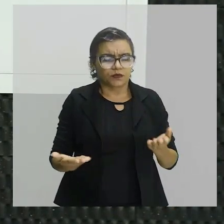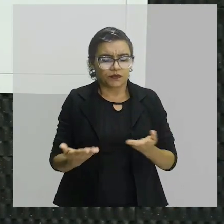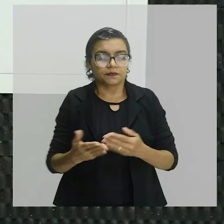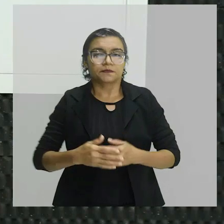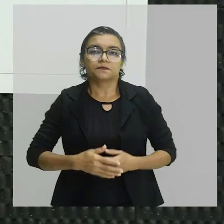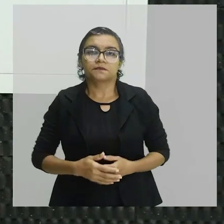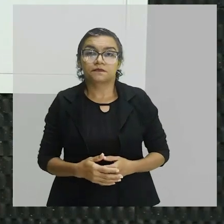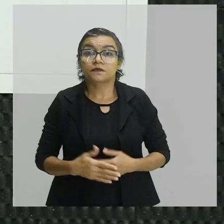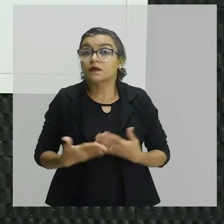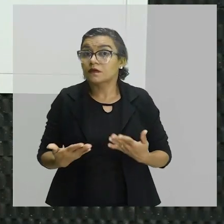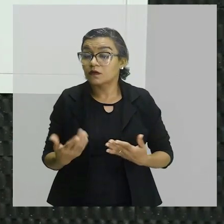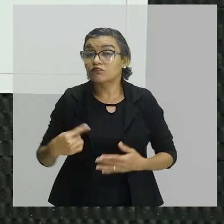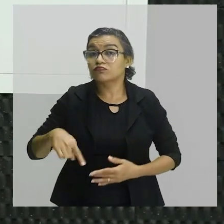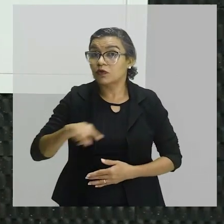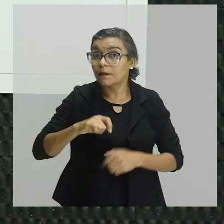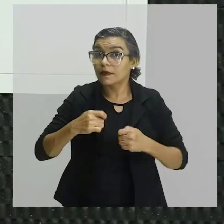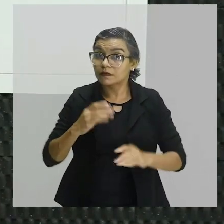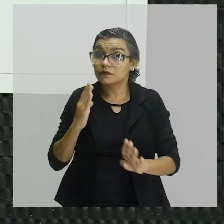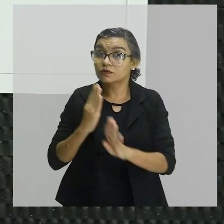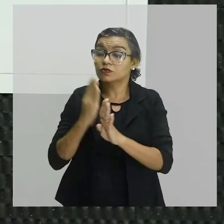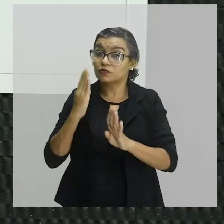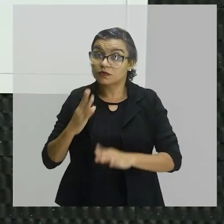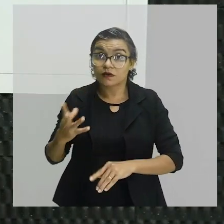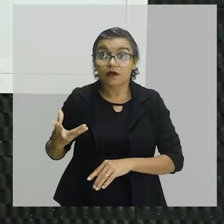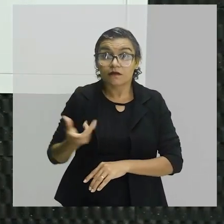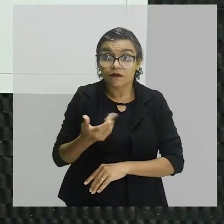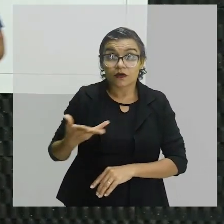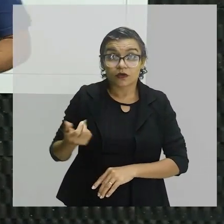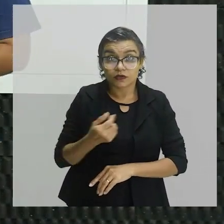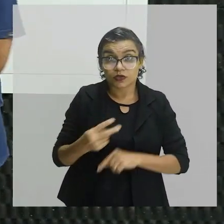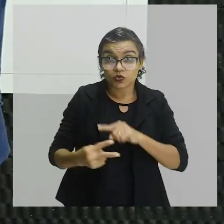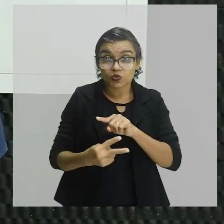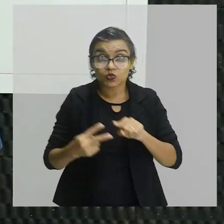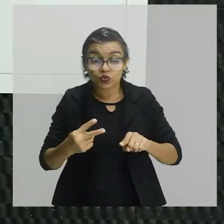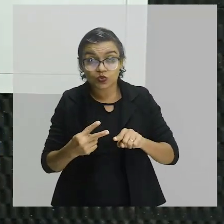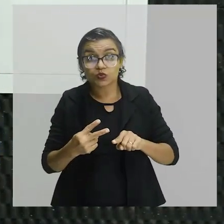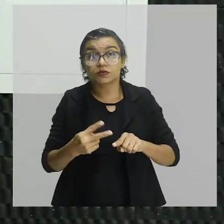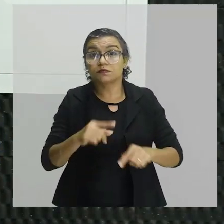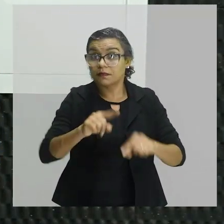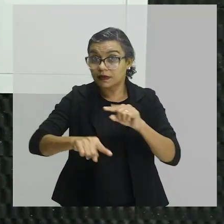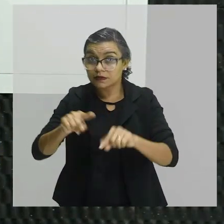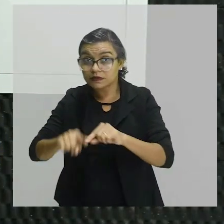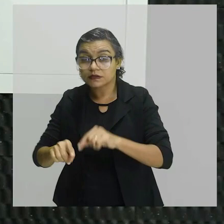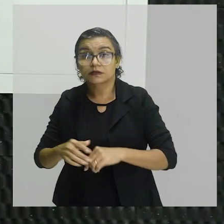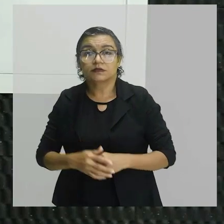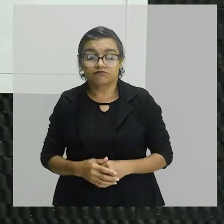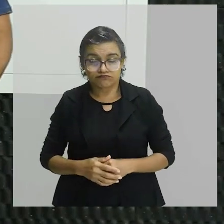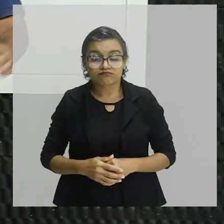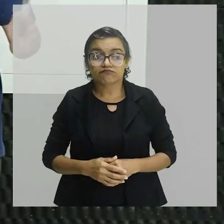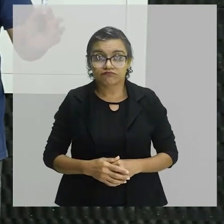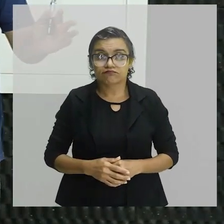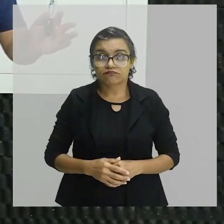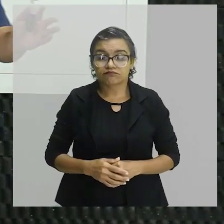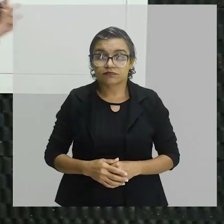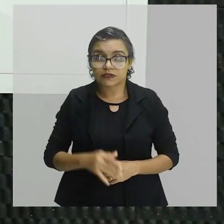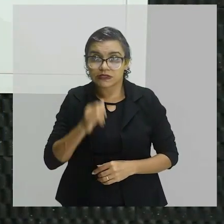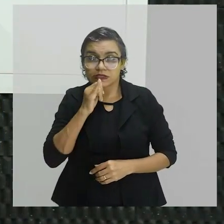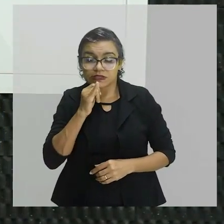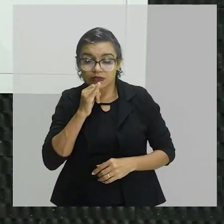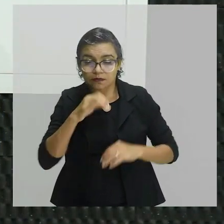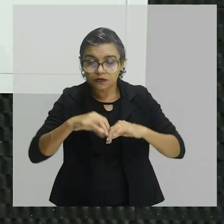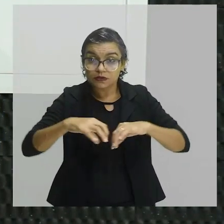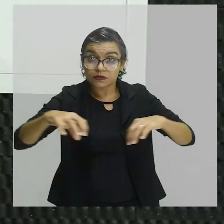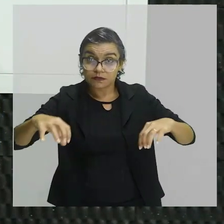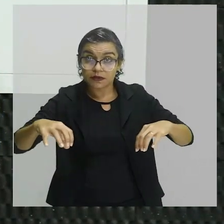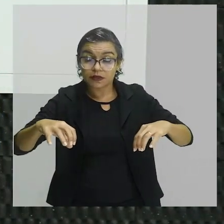Então a intenção aqui é a gente descobrir qual foi a velocidade que ele passou por esses dois sensores. Esses sensores que estão aí separados por uma